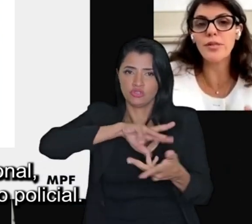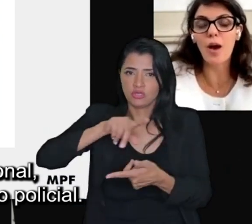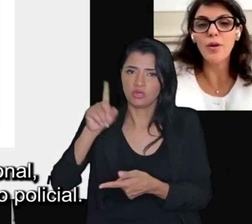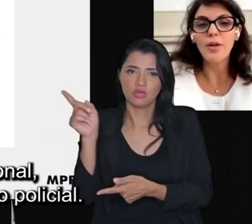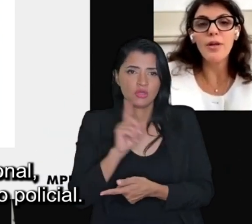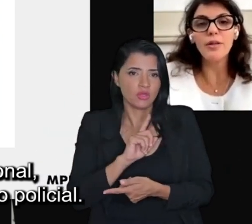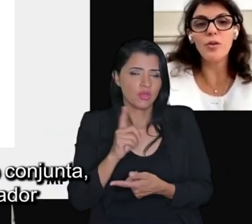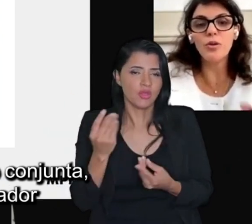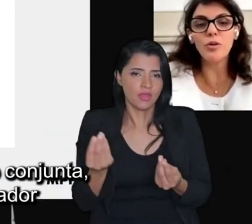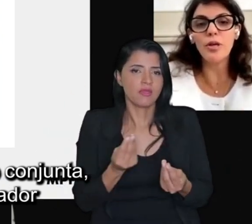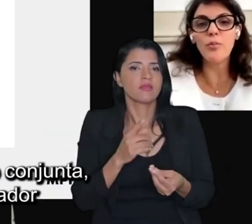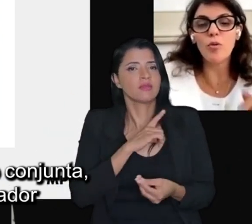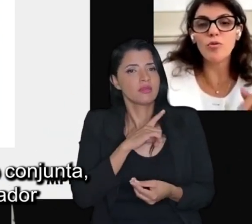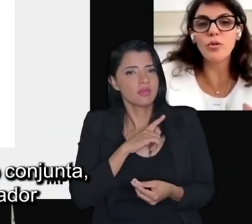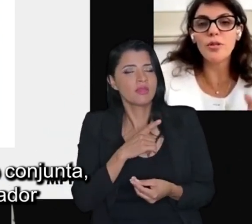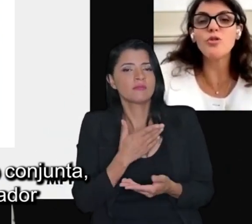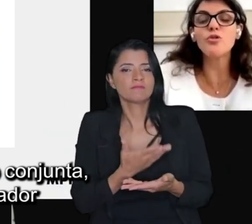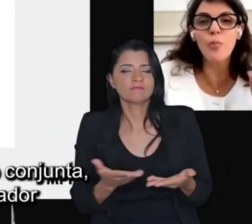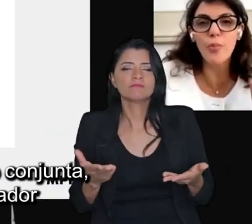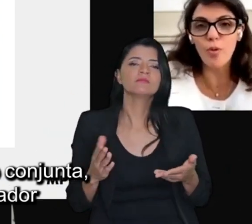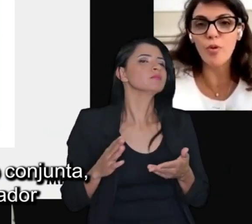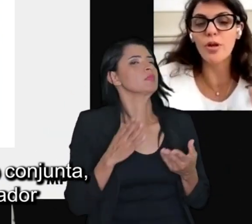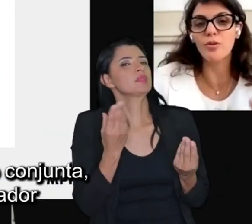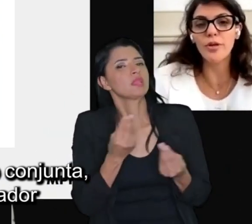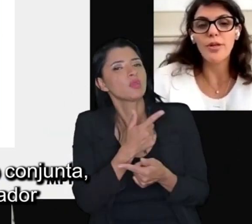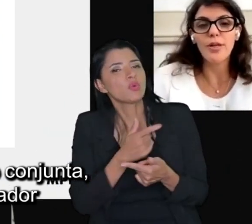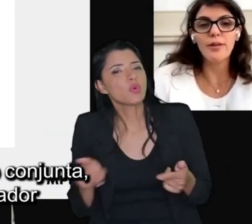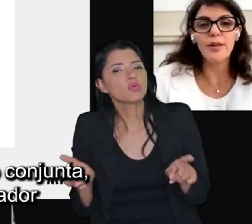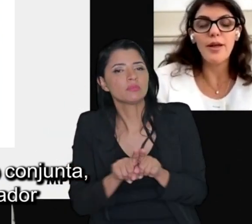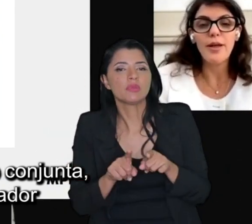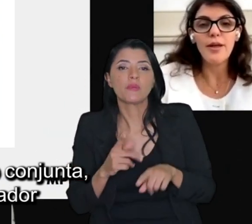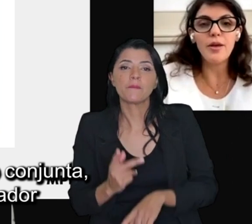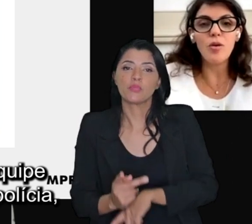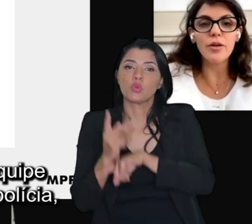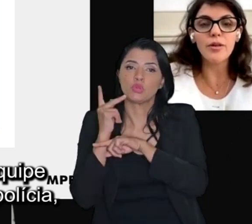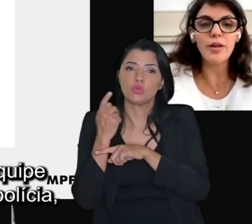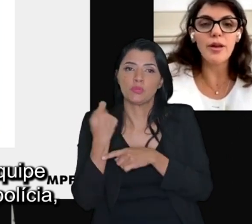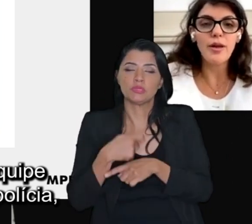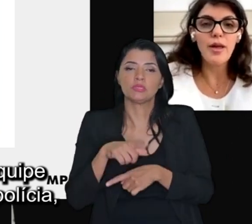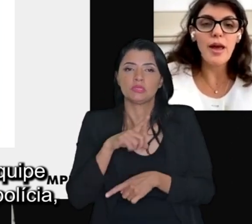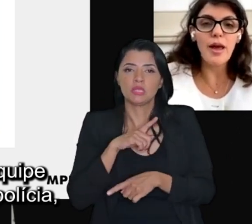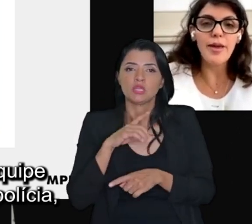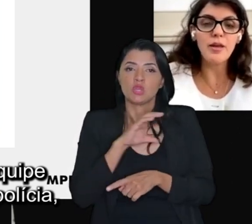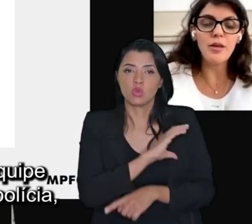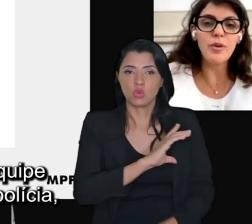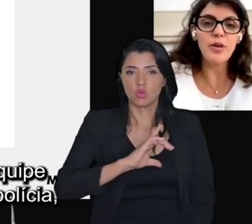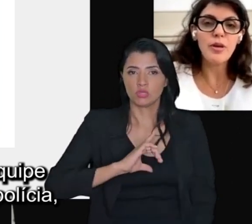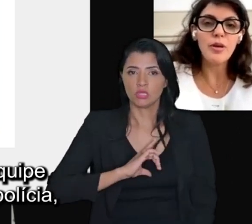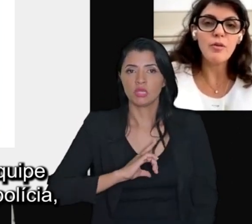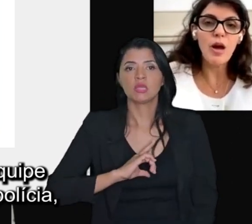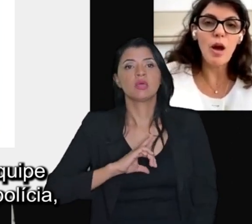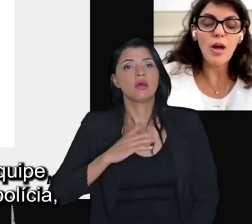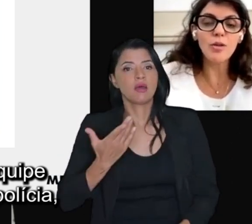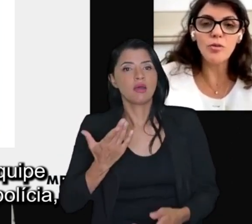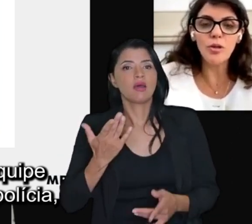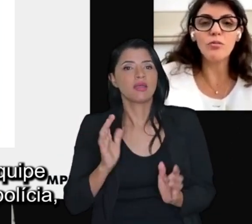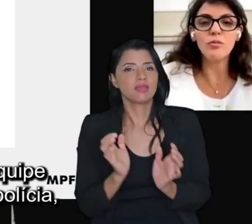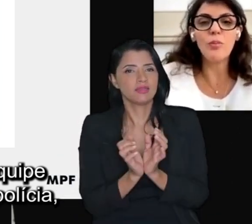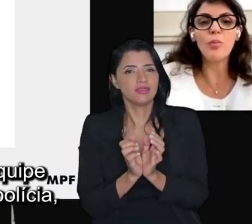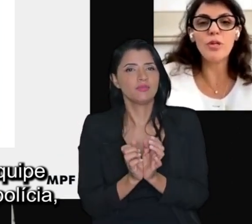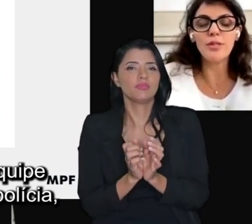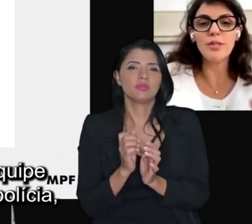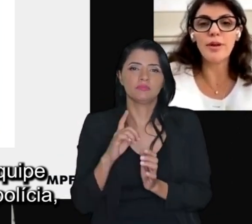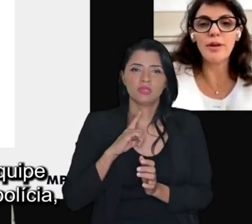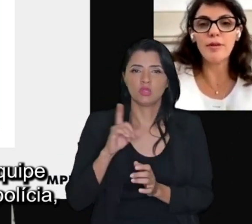cooperação policial. Então, em toda equipe conjunta existe um procurador, né, que coordena a equipe, ao lado ou